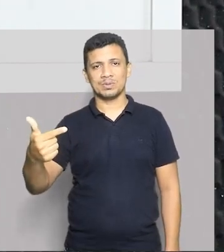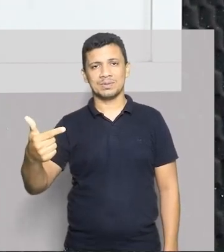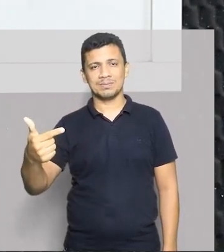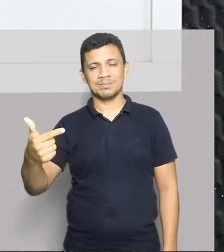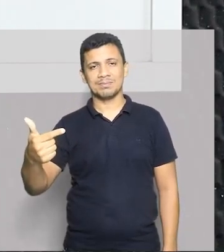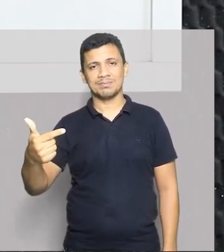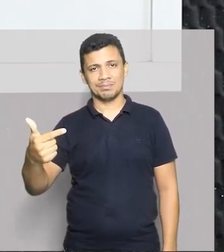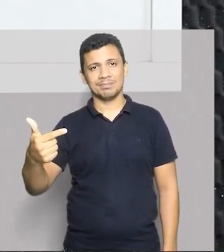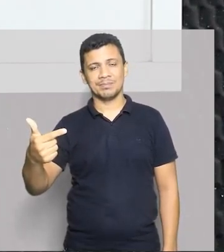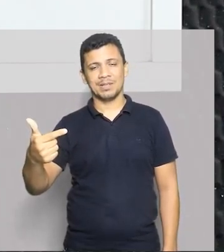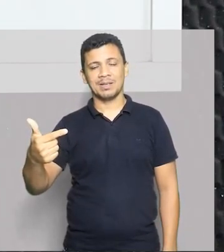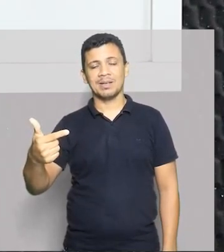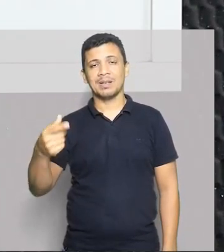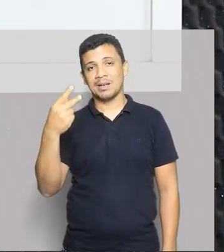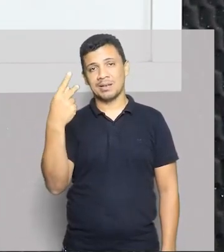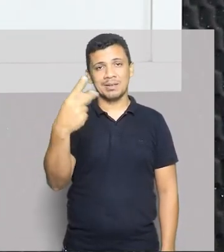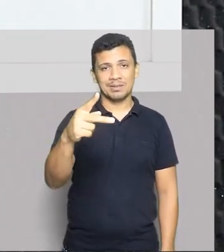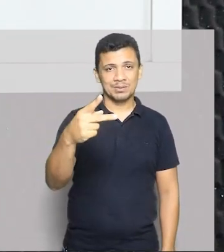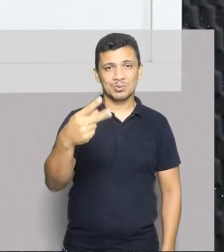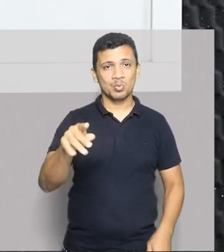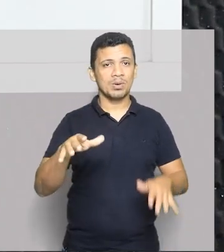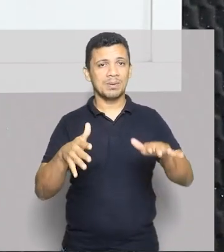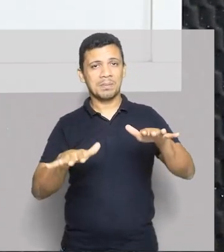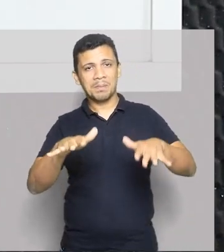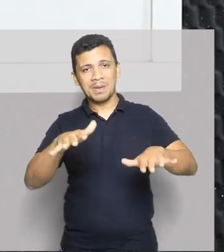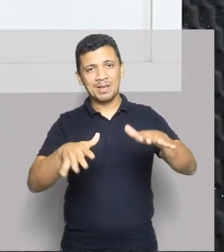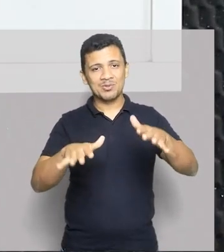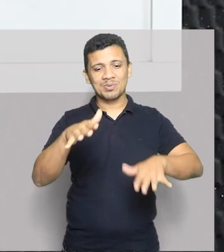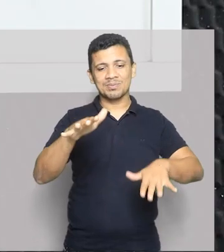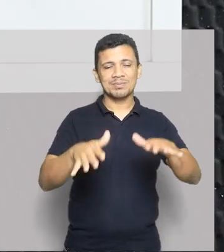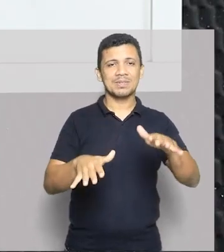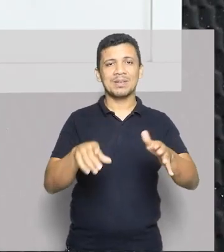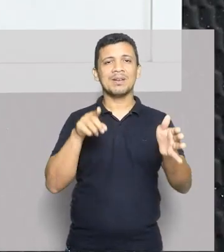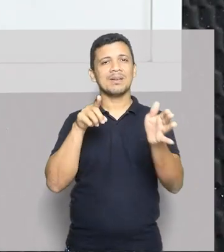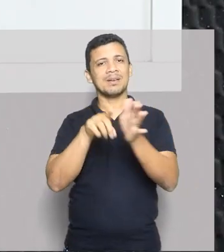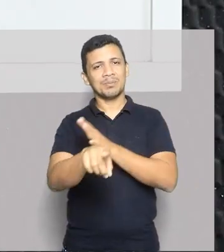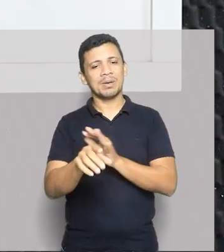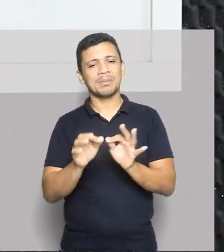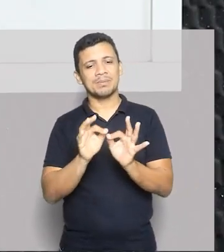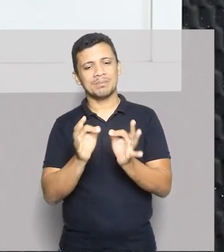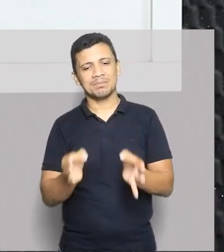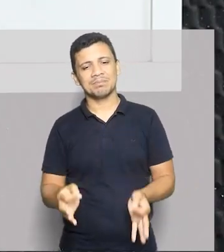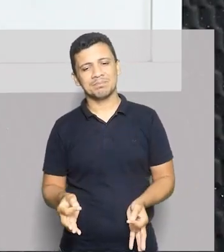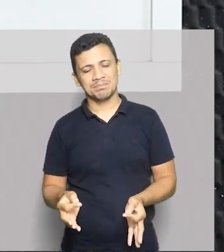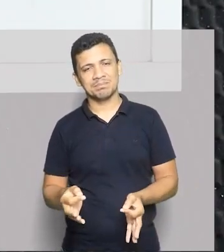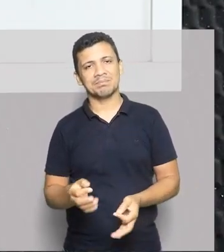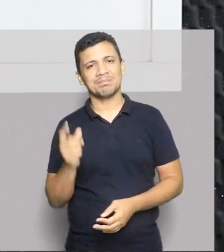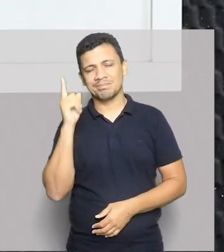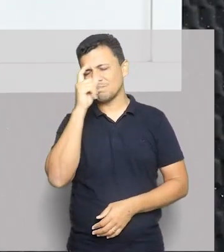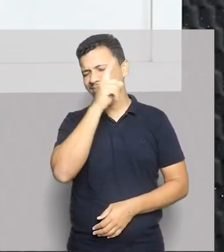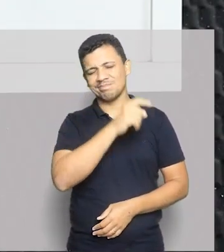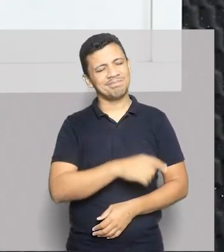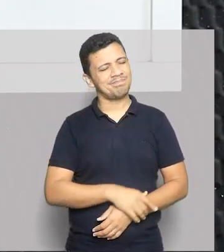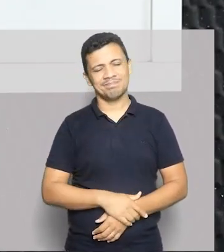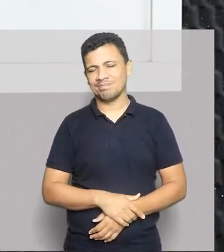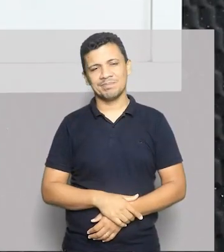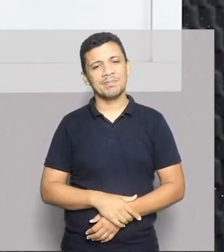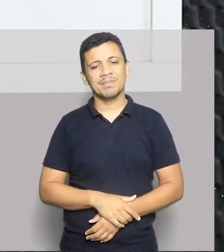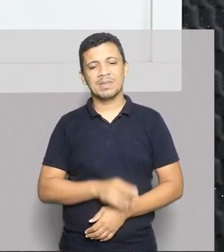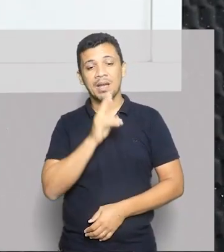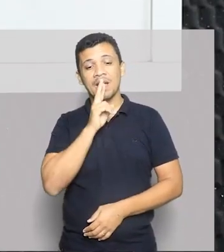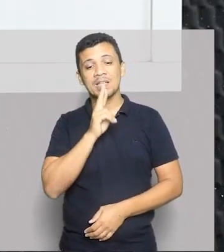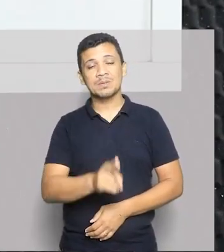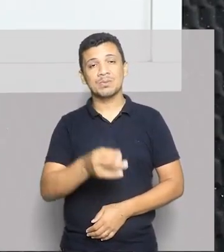82. Essa é a sua média. Veja como a questão é uma questão simples, né? Não é difícil. Então a